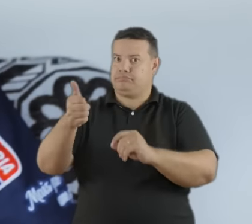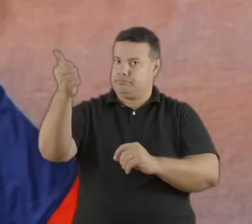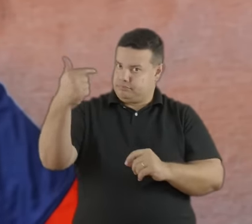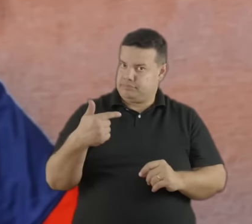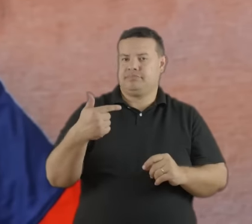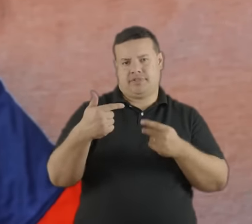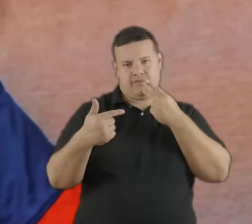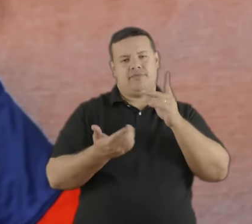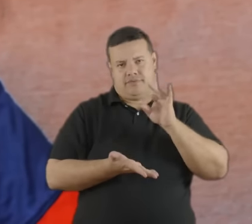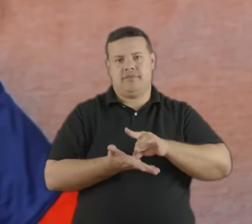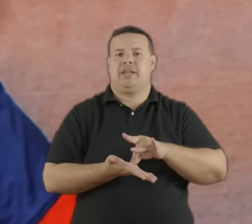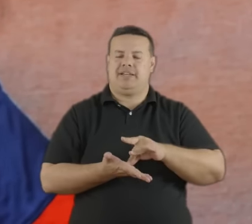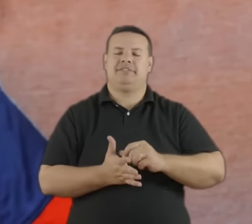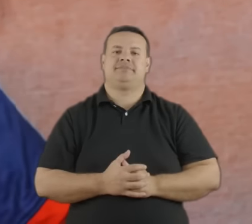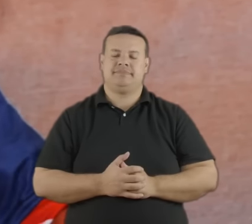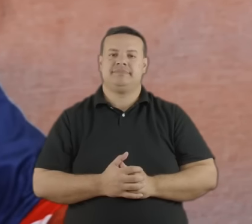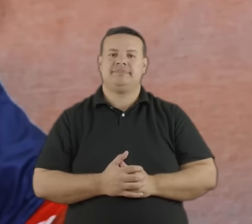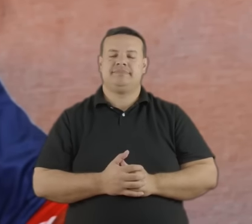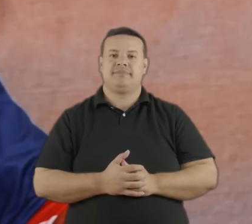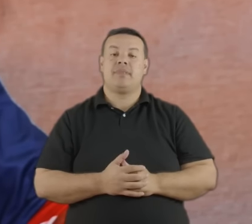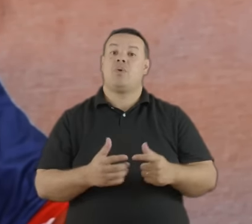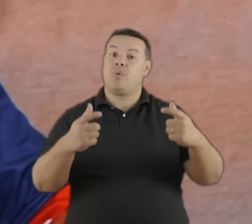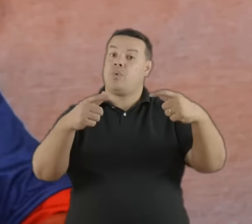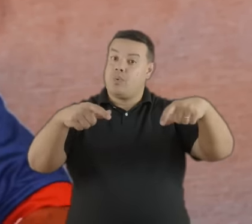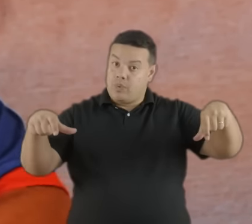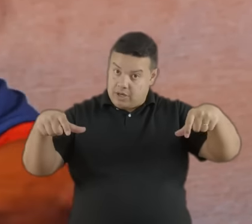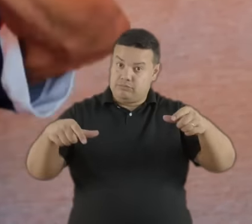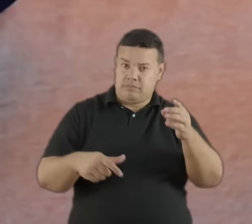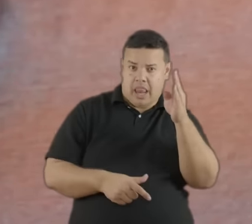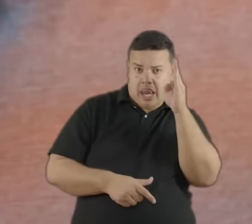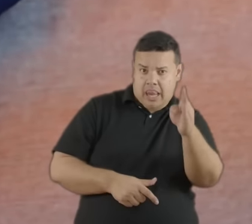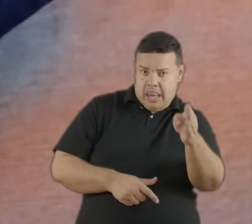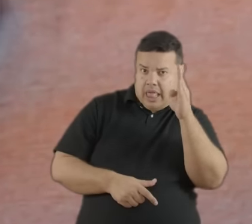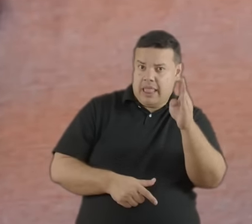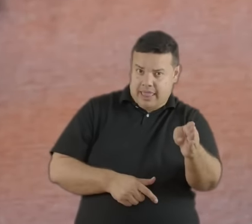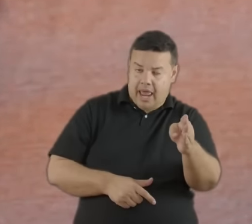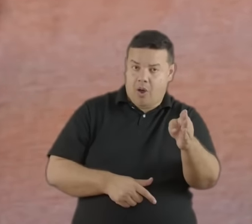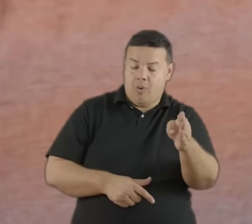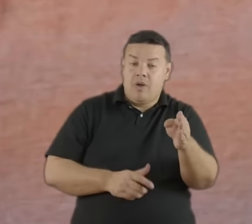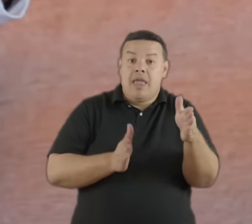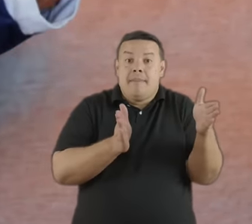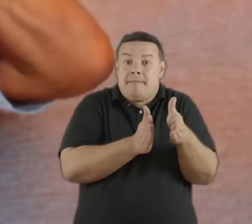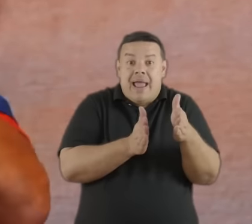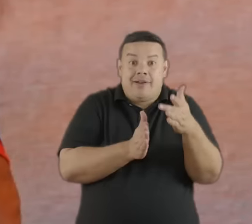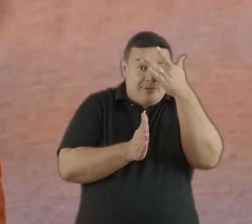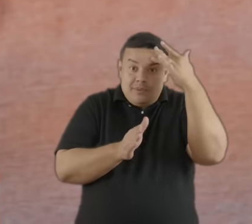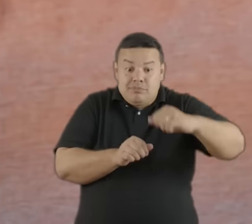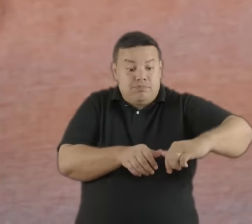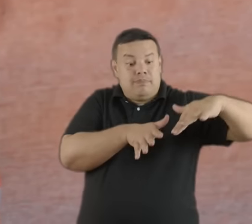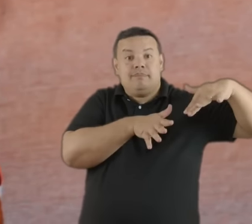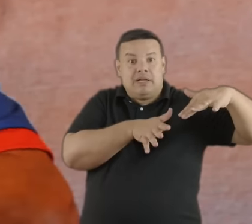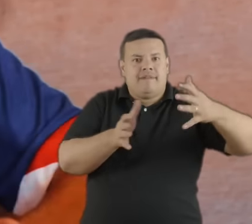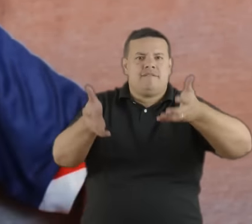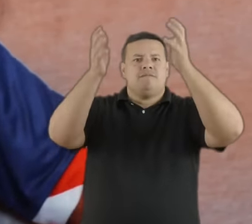falar. Olha, o campo, a lateral você bate, a torcida vai tomar a bola. É